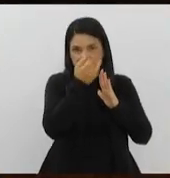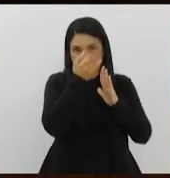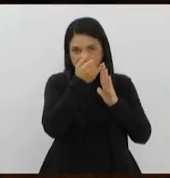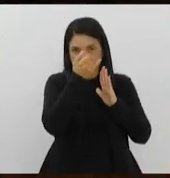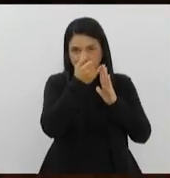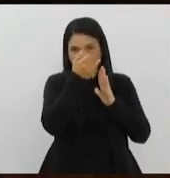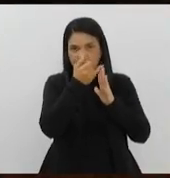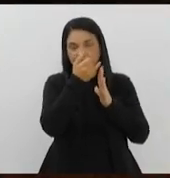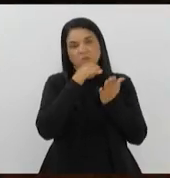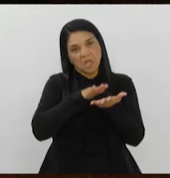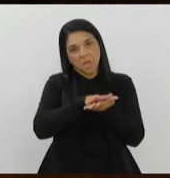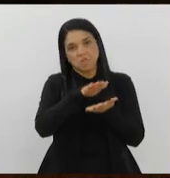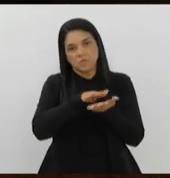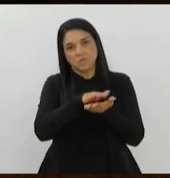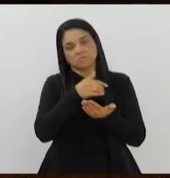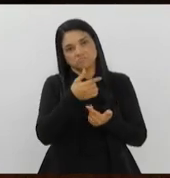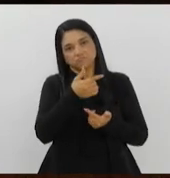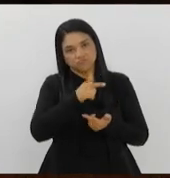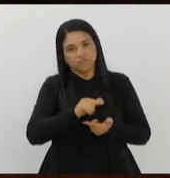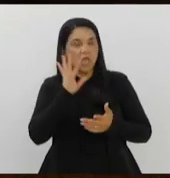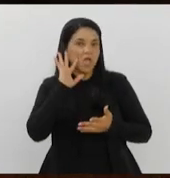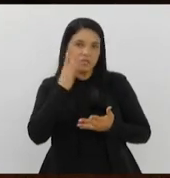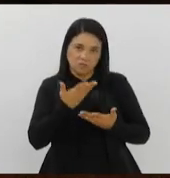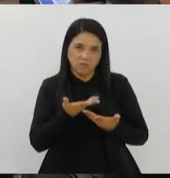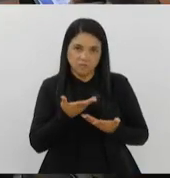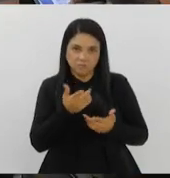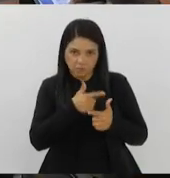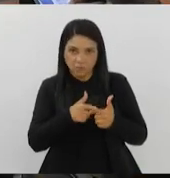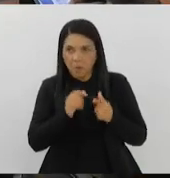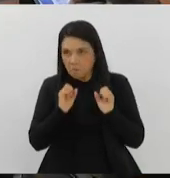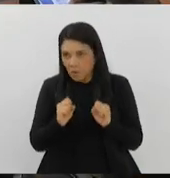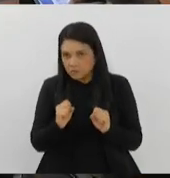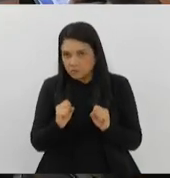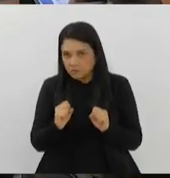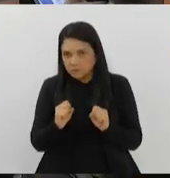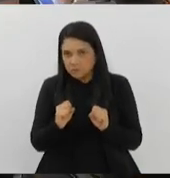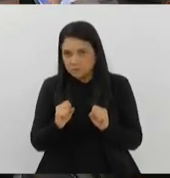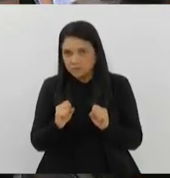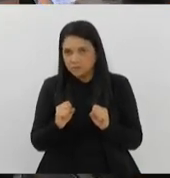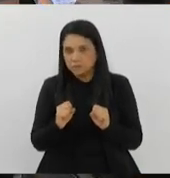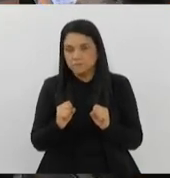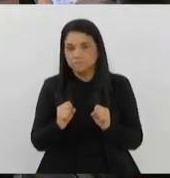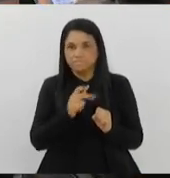aí consegue resolver. Pode ser dessa forma, presidente?